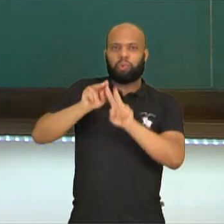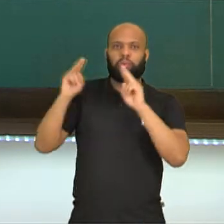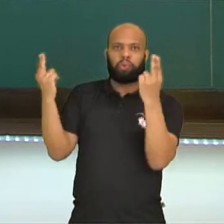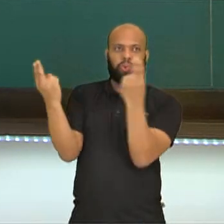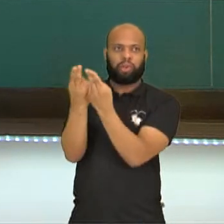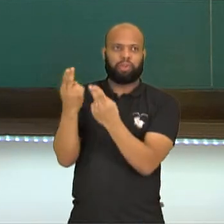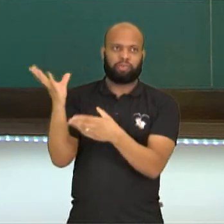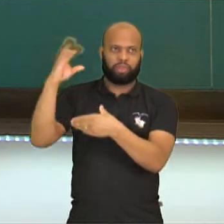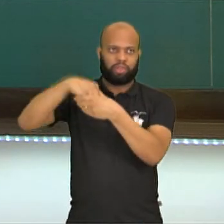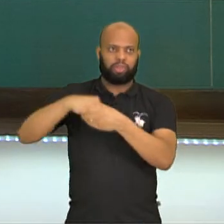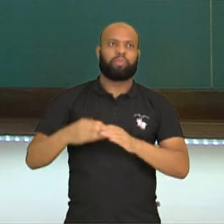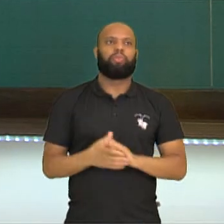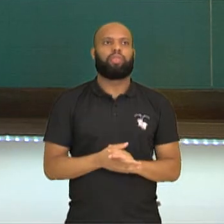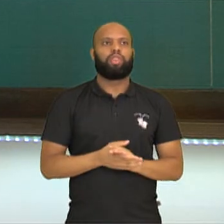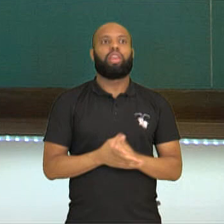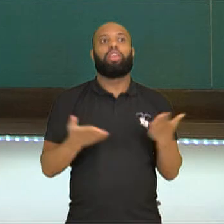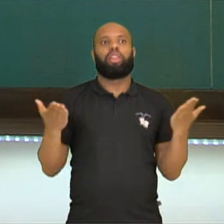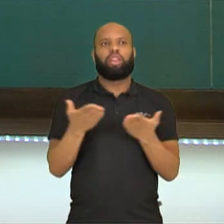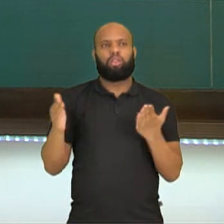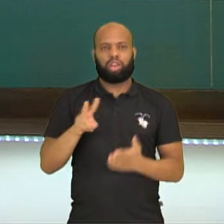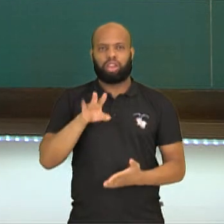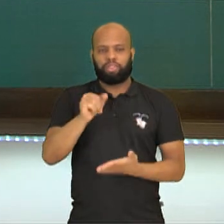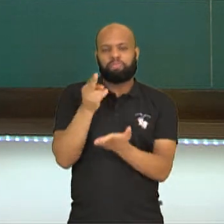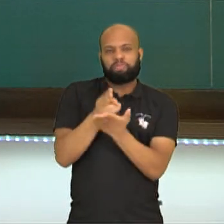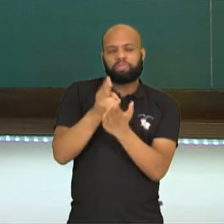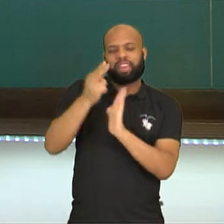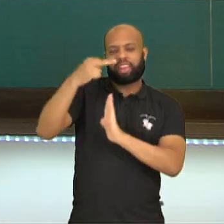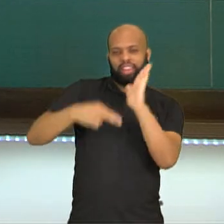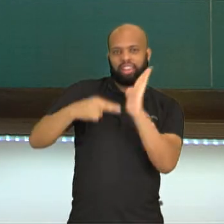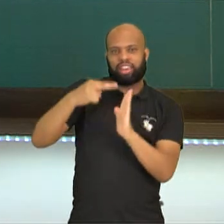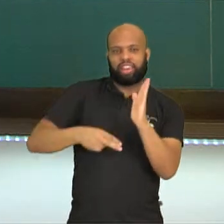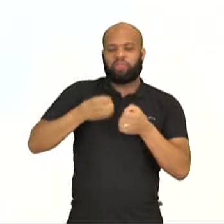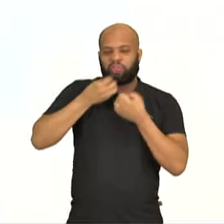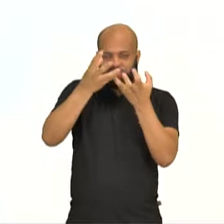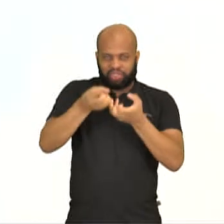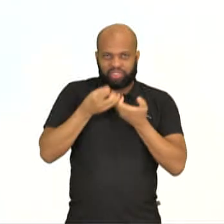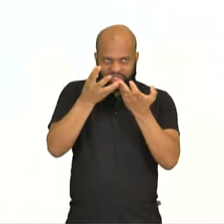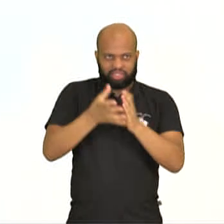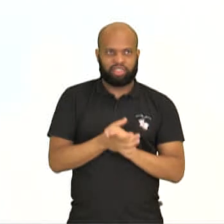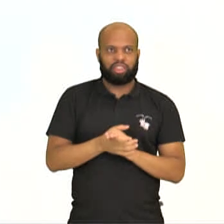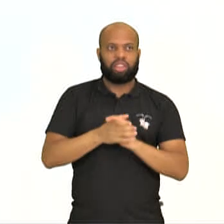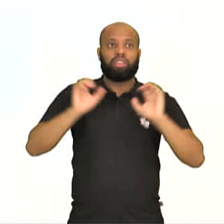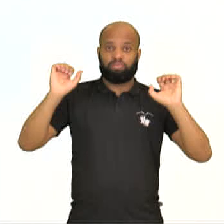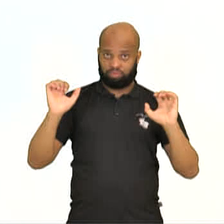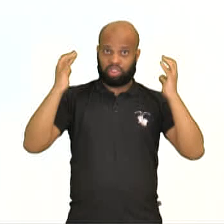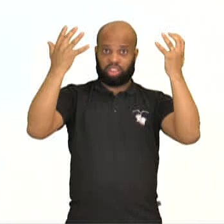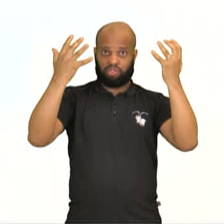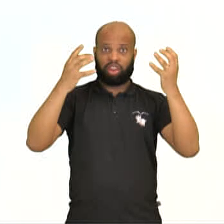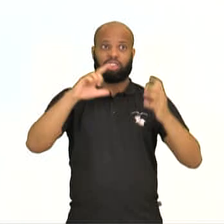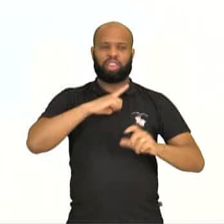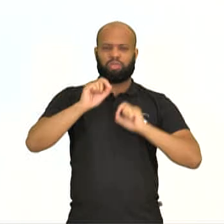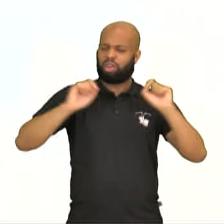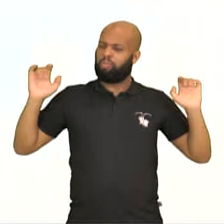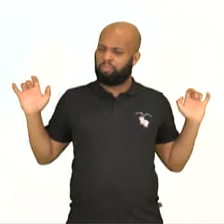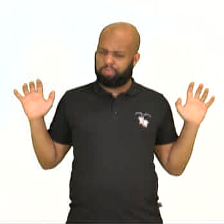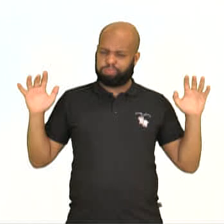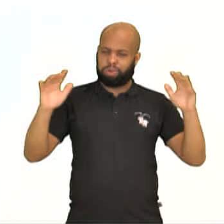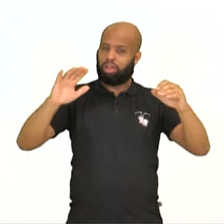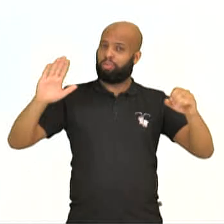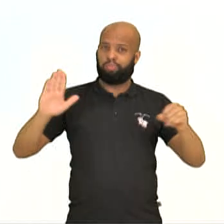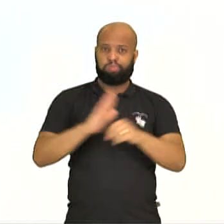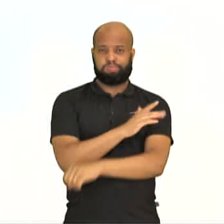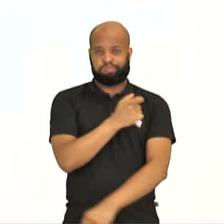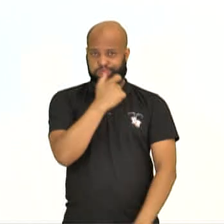estamos. Pois bem, vamos agora continuar a leitura da nossa notícia, né? O evento costumava lotar o centro